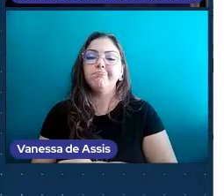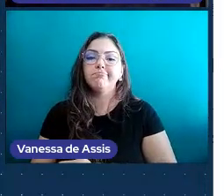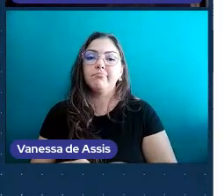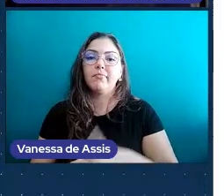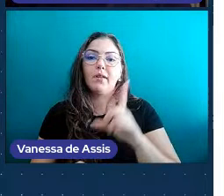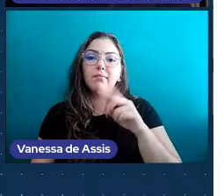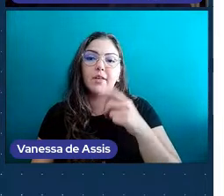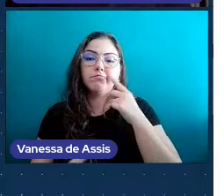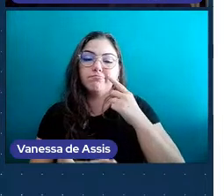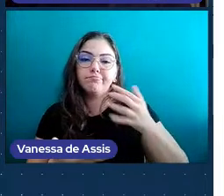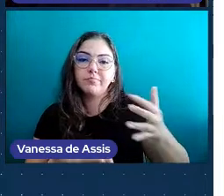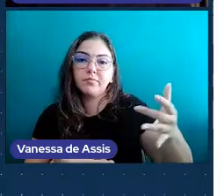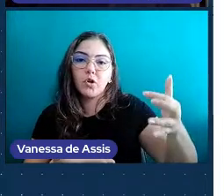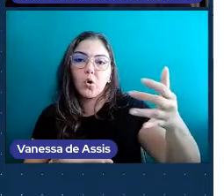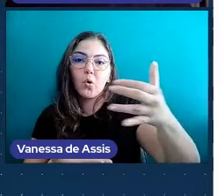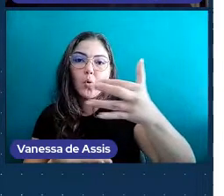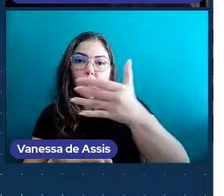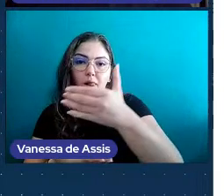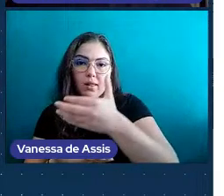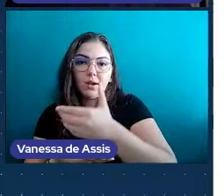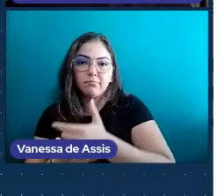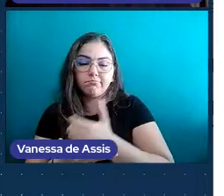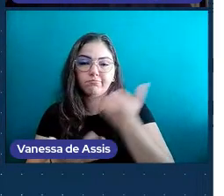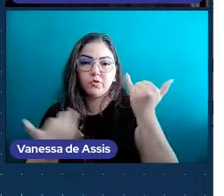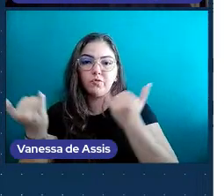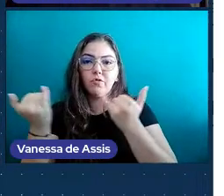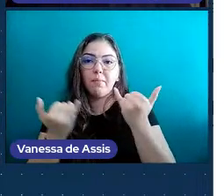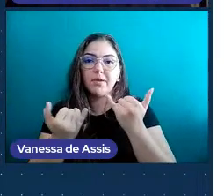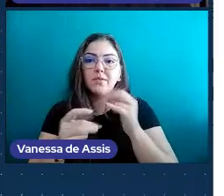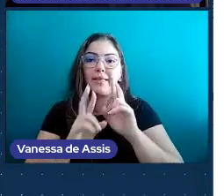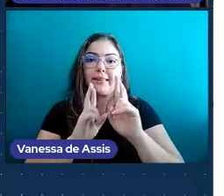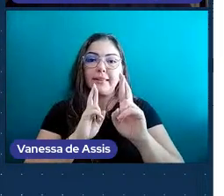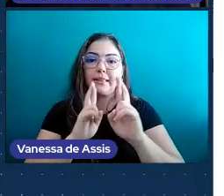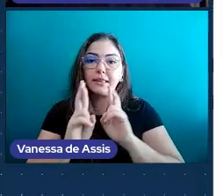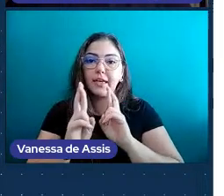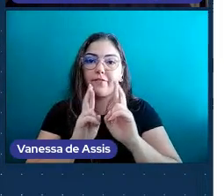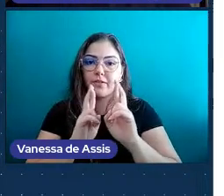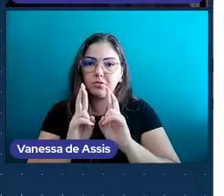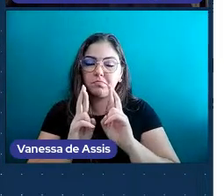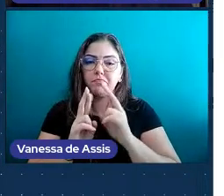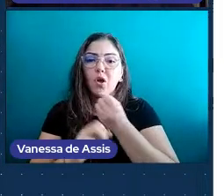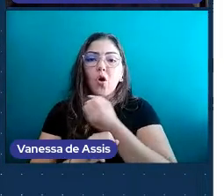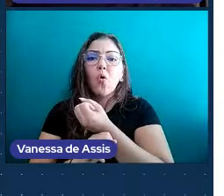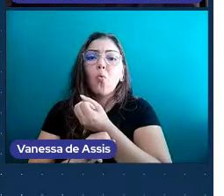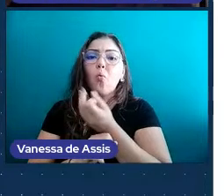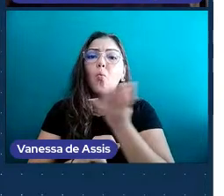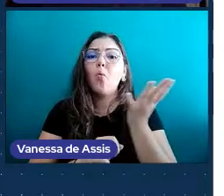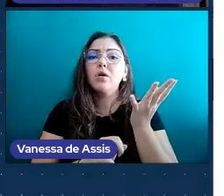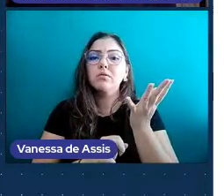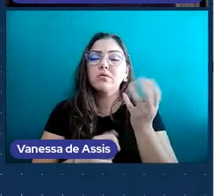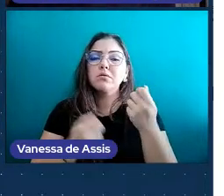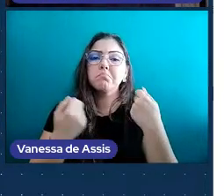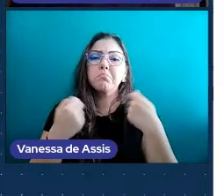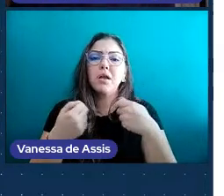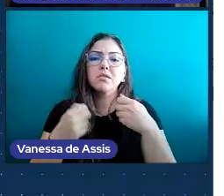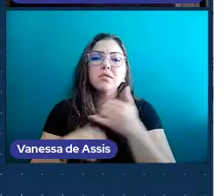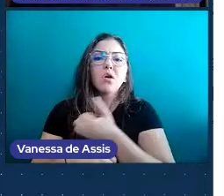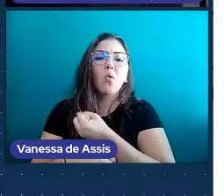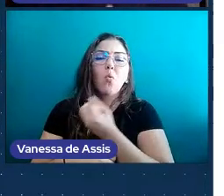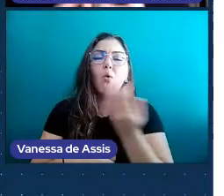de entrevistas, quantas entrevistas eu preciso, né, para dizer que eu tive um número adequado